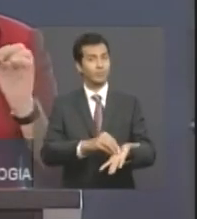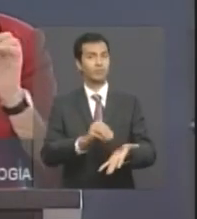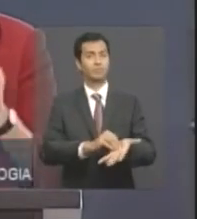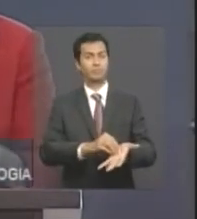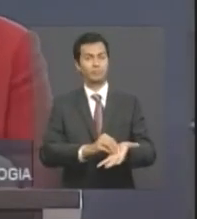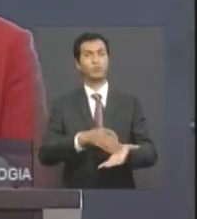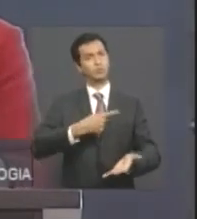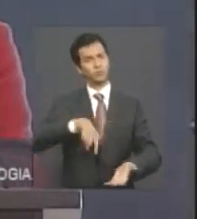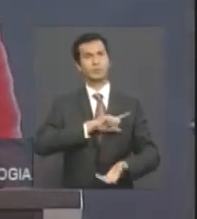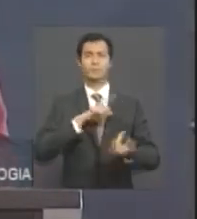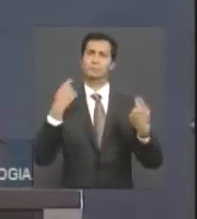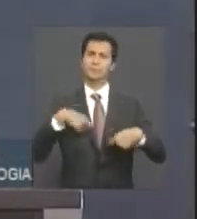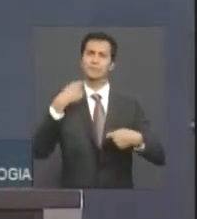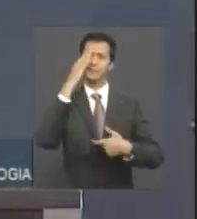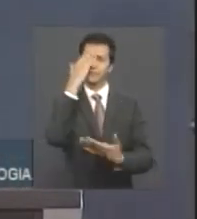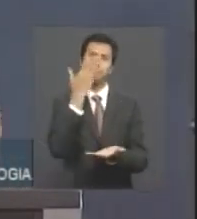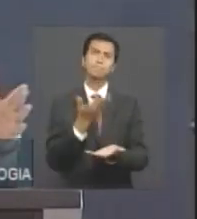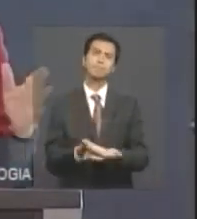reconhecer que tem